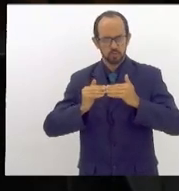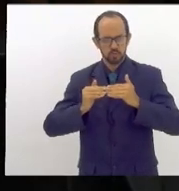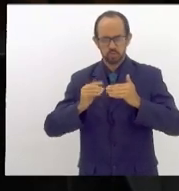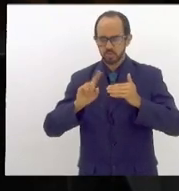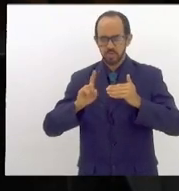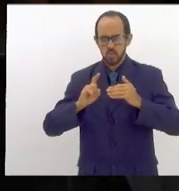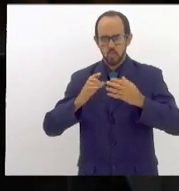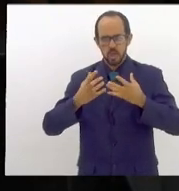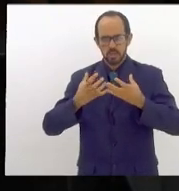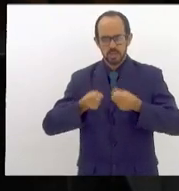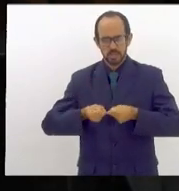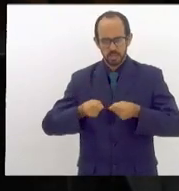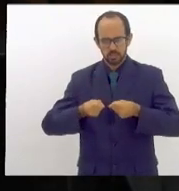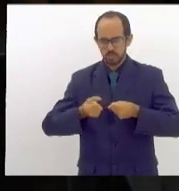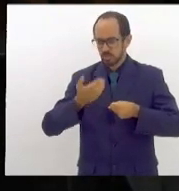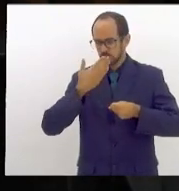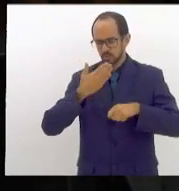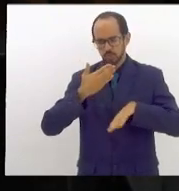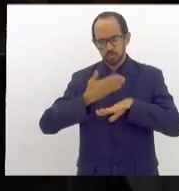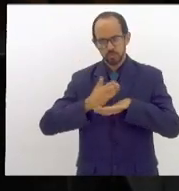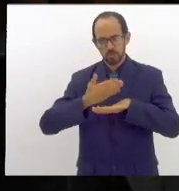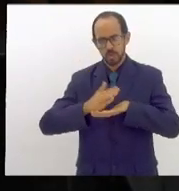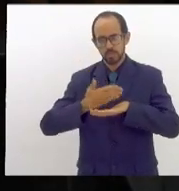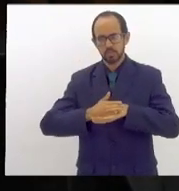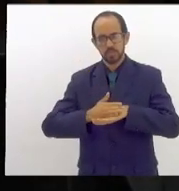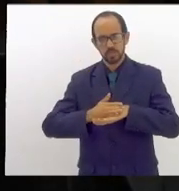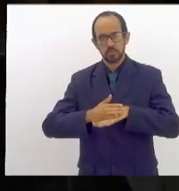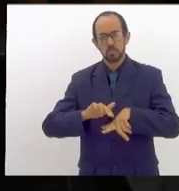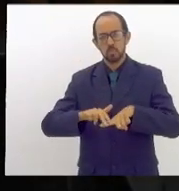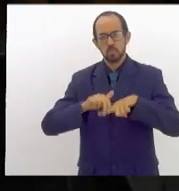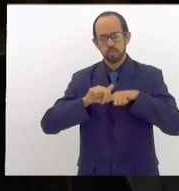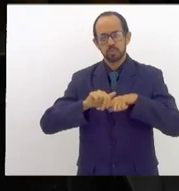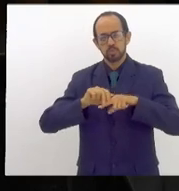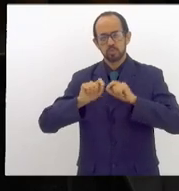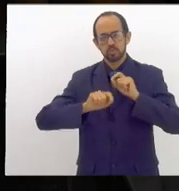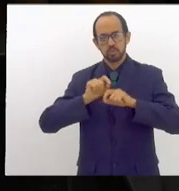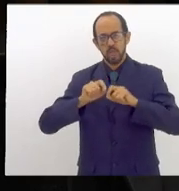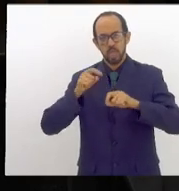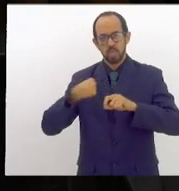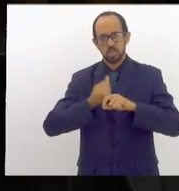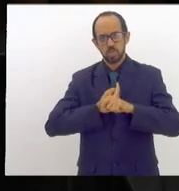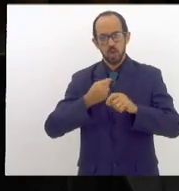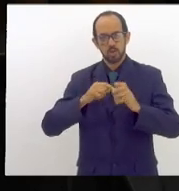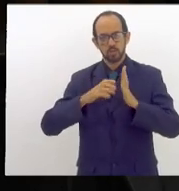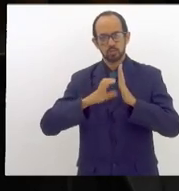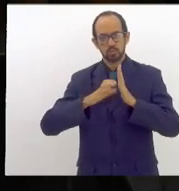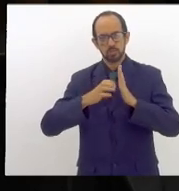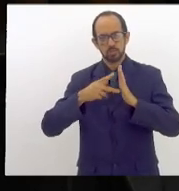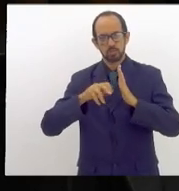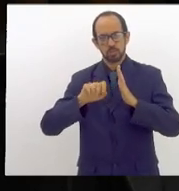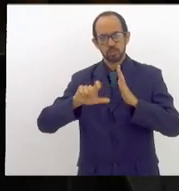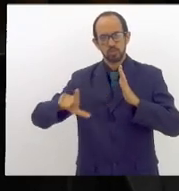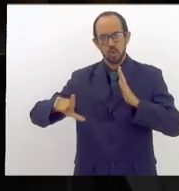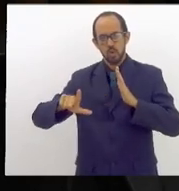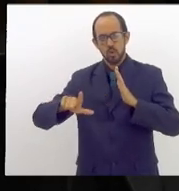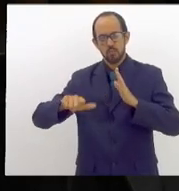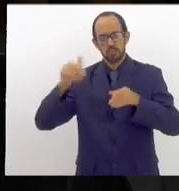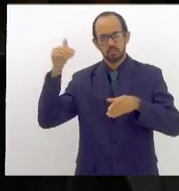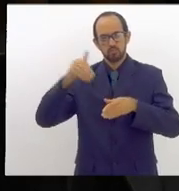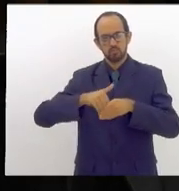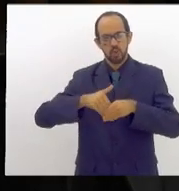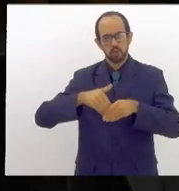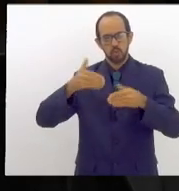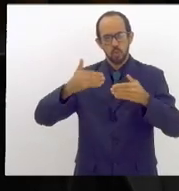aceitamos esse tipo de prática por isso nós da bancada do pessoal vamos dar nosso voto